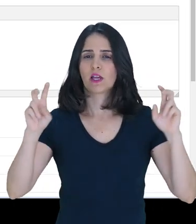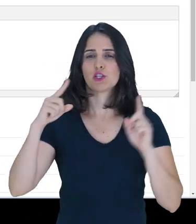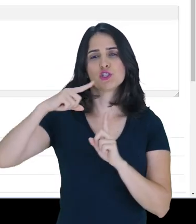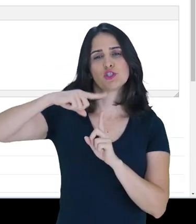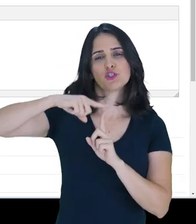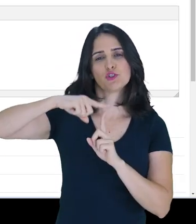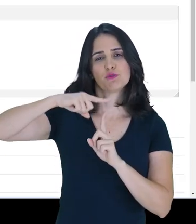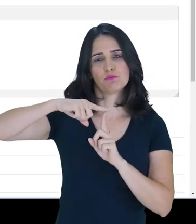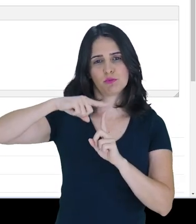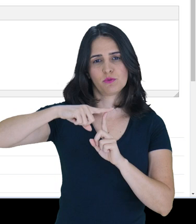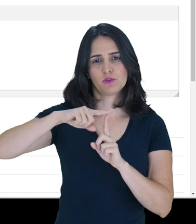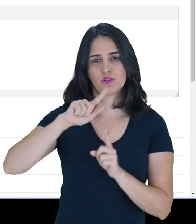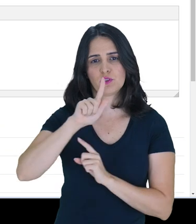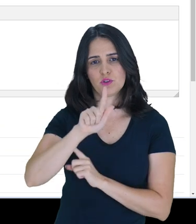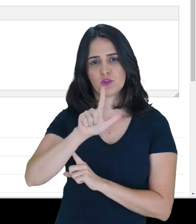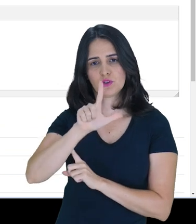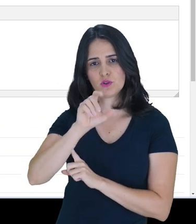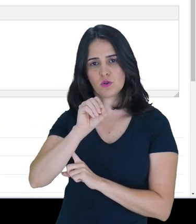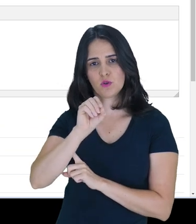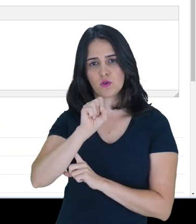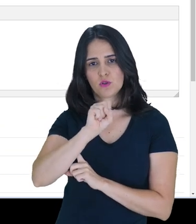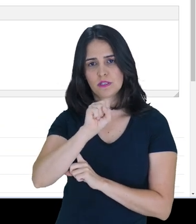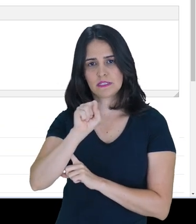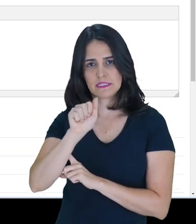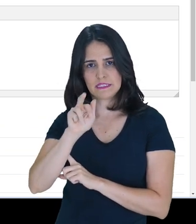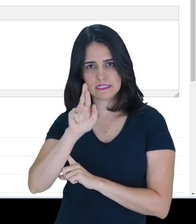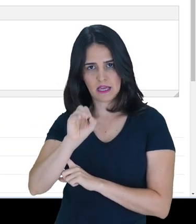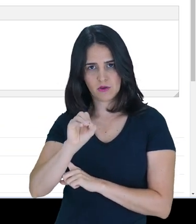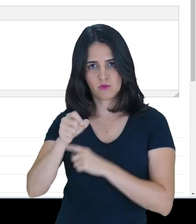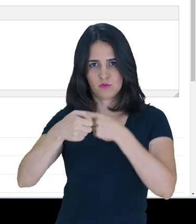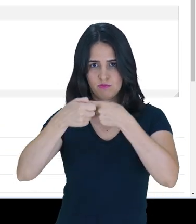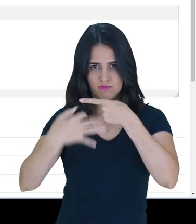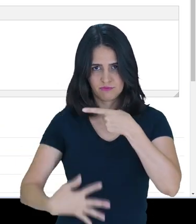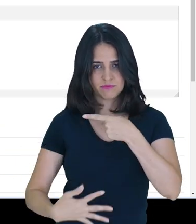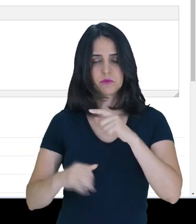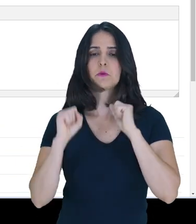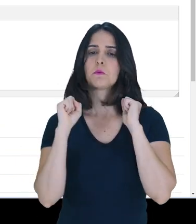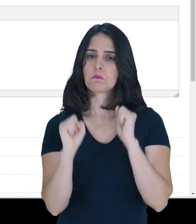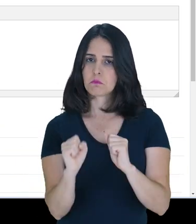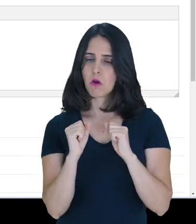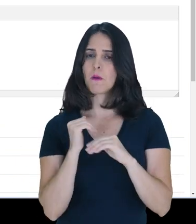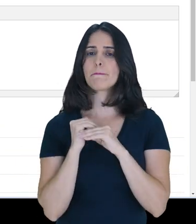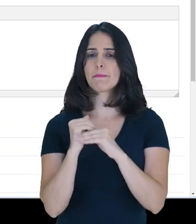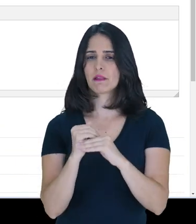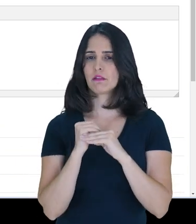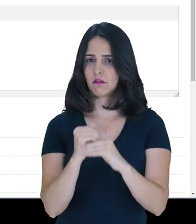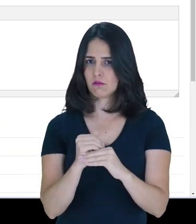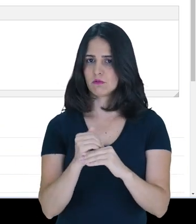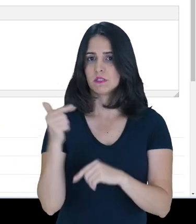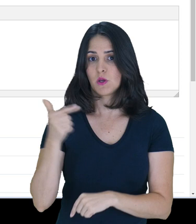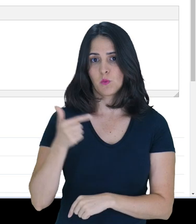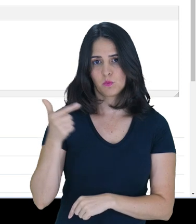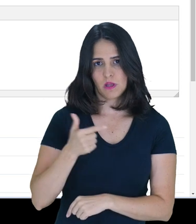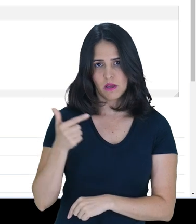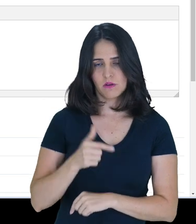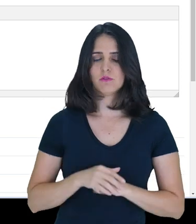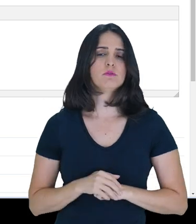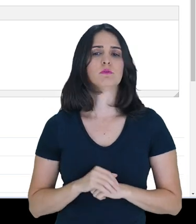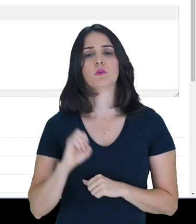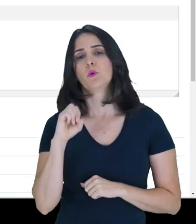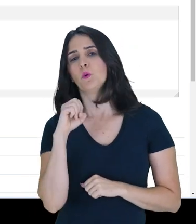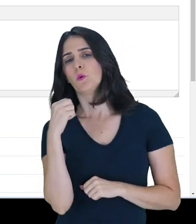ao tipo de glossário você pode manter essa configuração padrão de glossário secundário